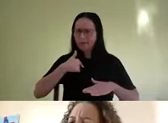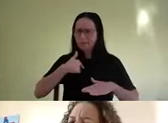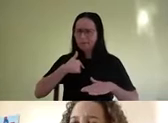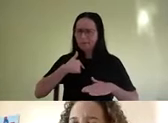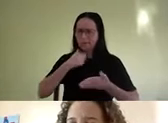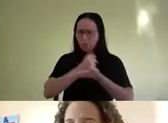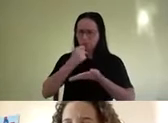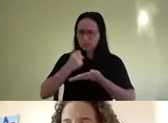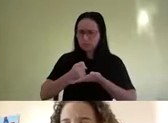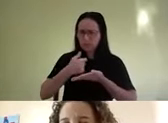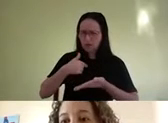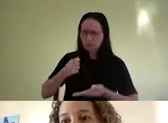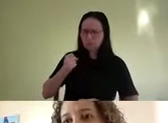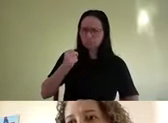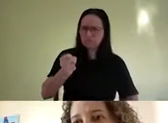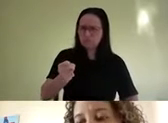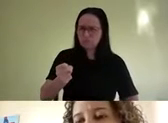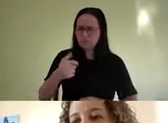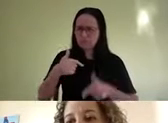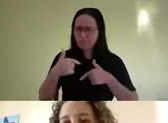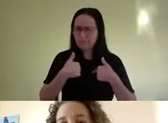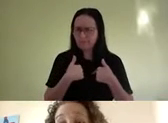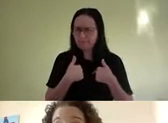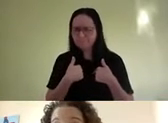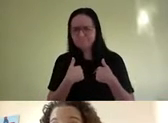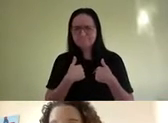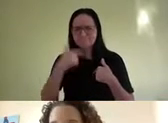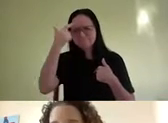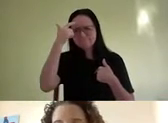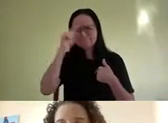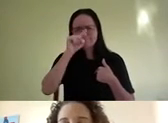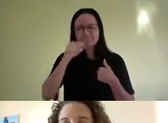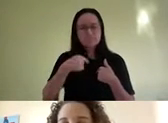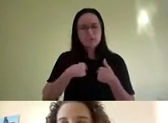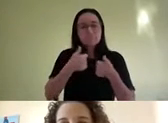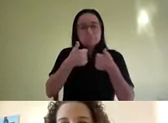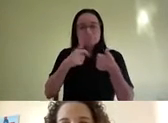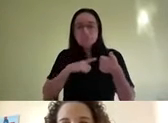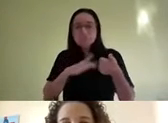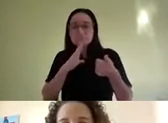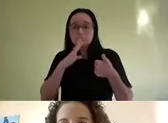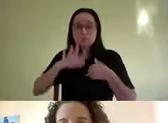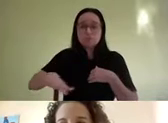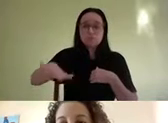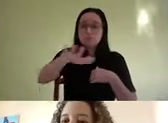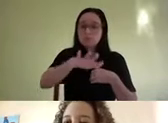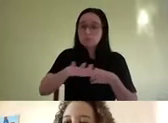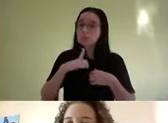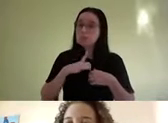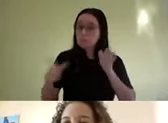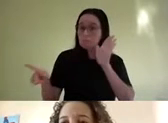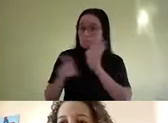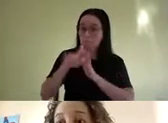recontrataria, será que hoje eu tenho o que o mercado precisa? E aí, eu pensei, eu